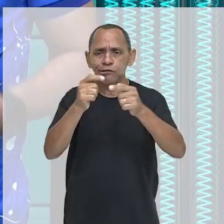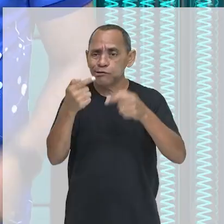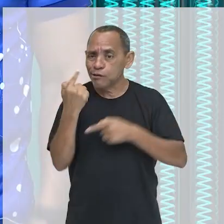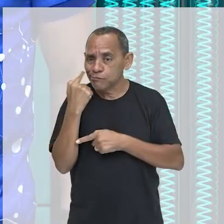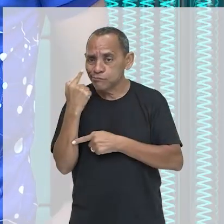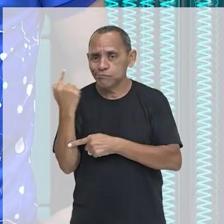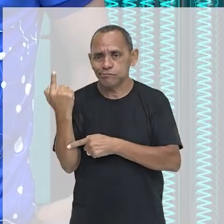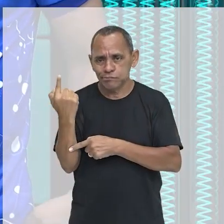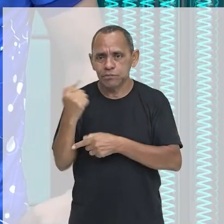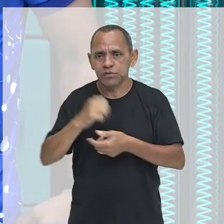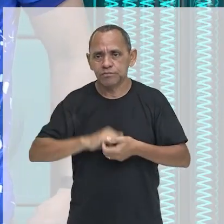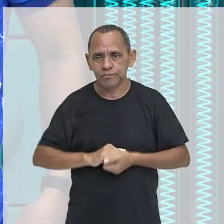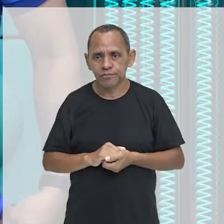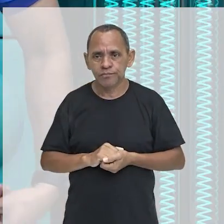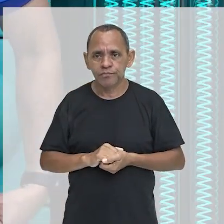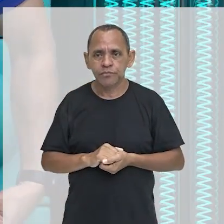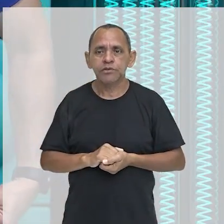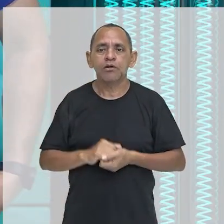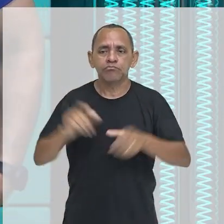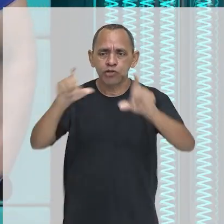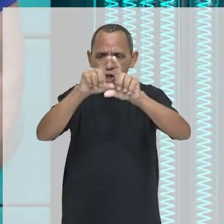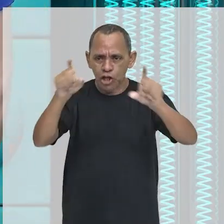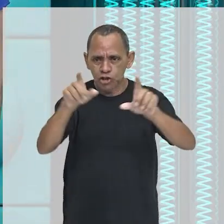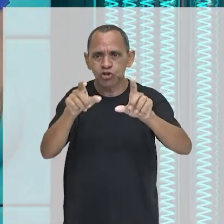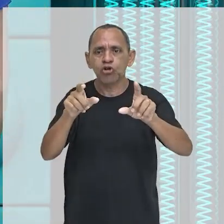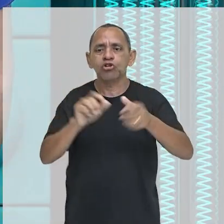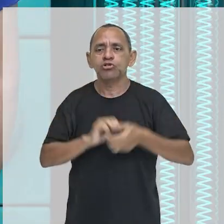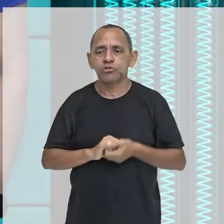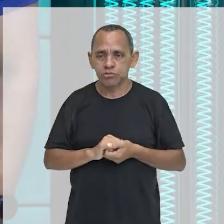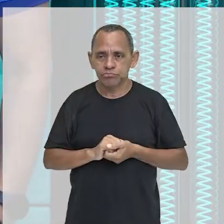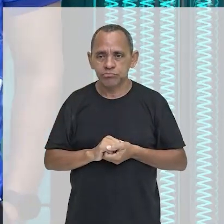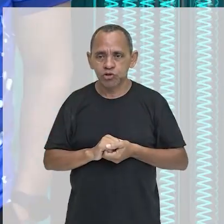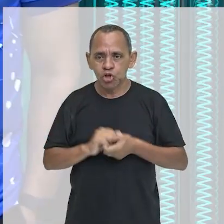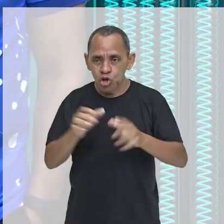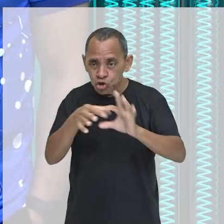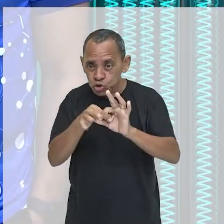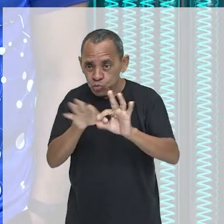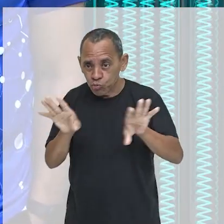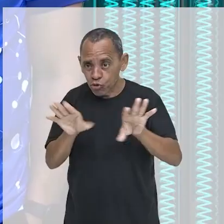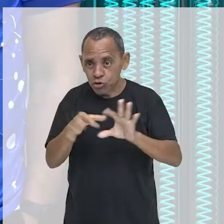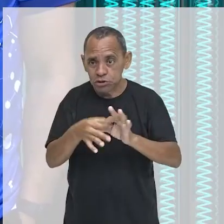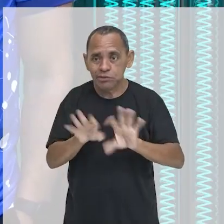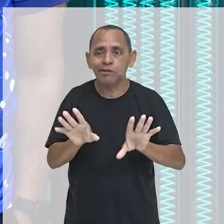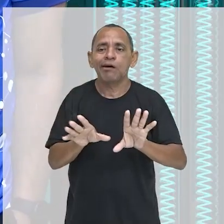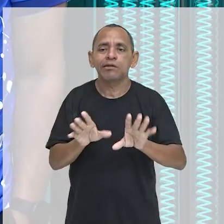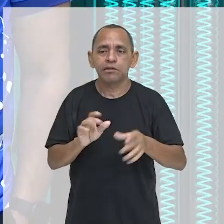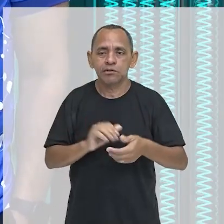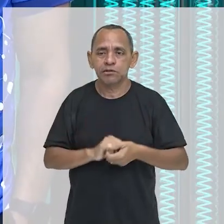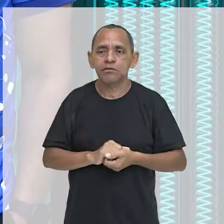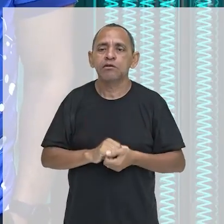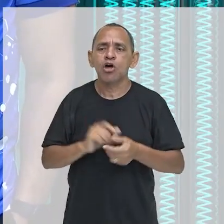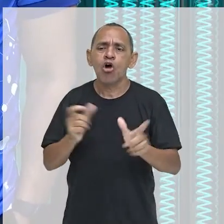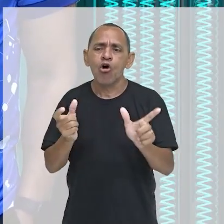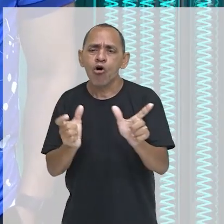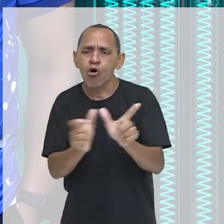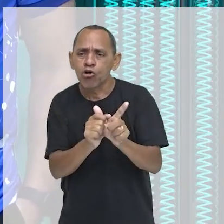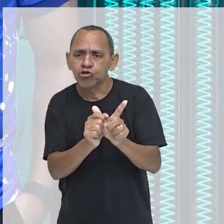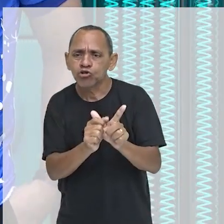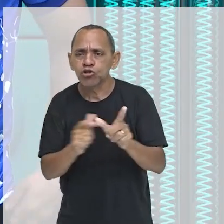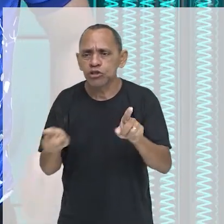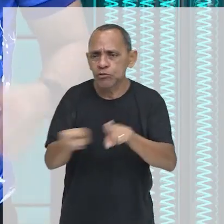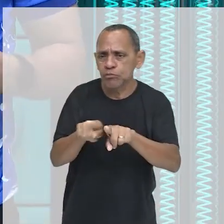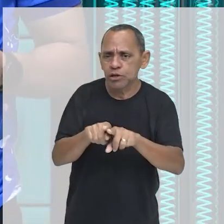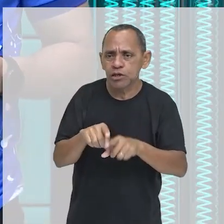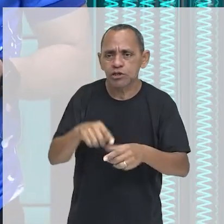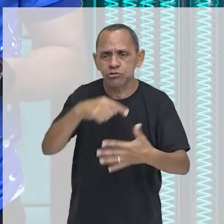daqui, tá? Então, orações subordinadas causais terão sempre essas conjunções e preposições desse tipo aqui,